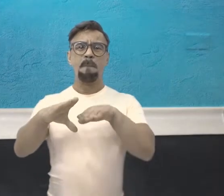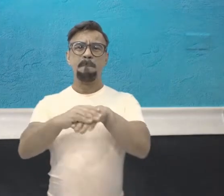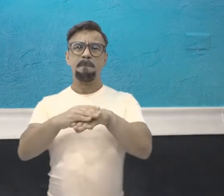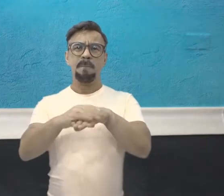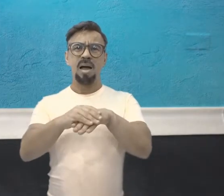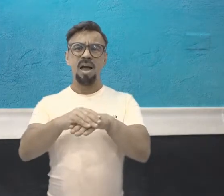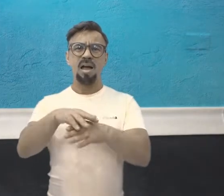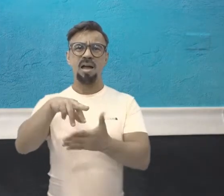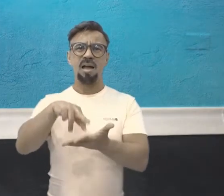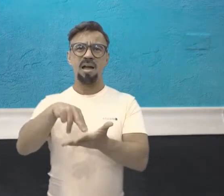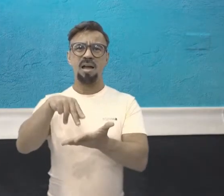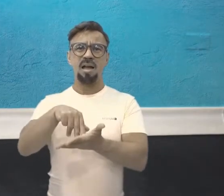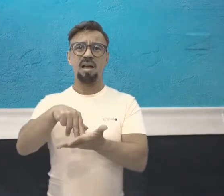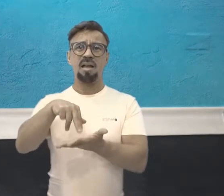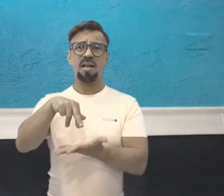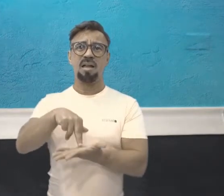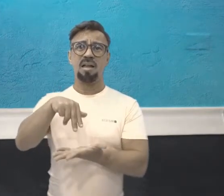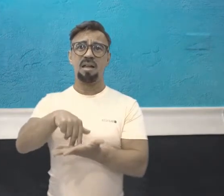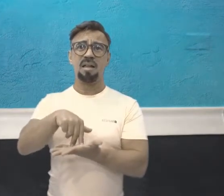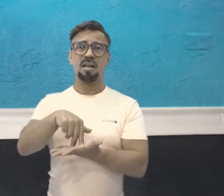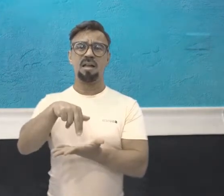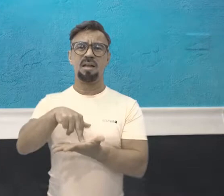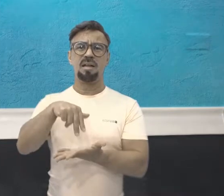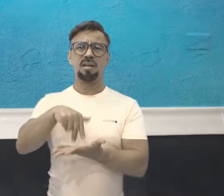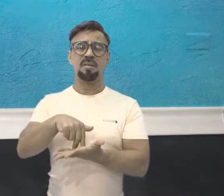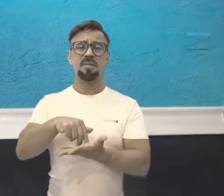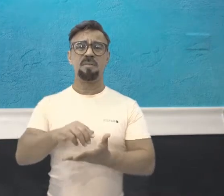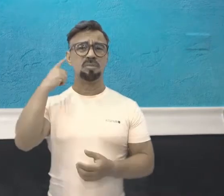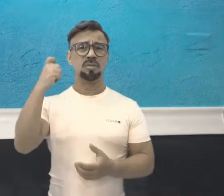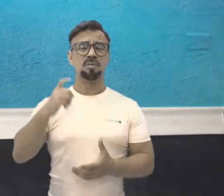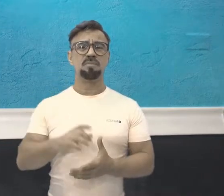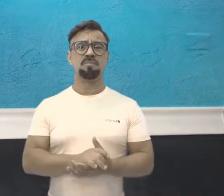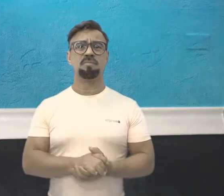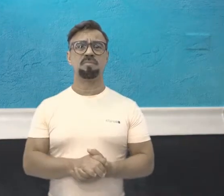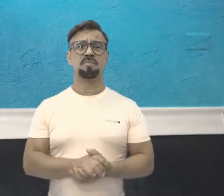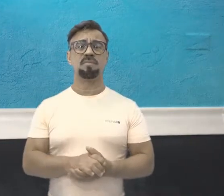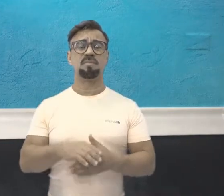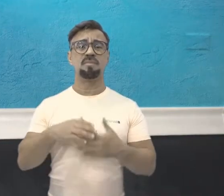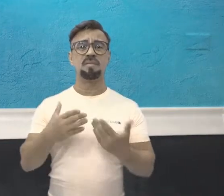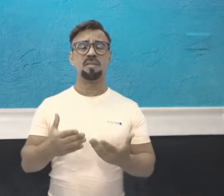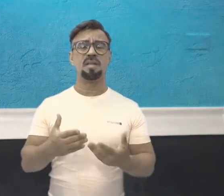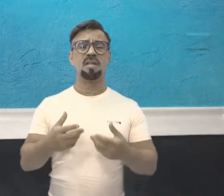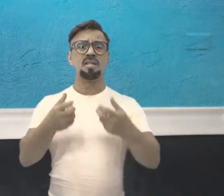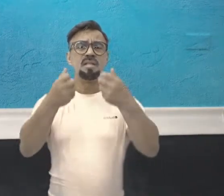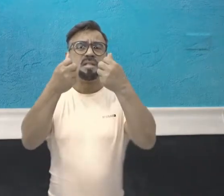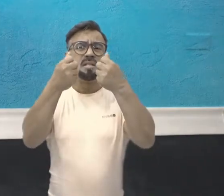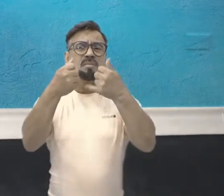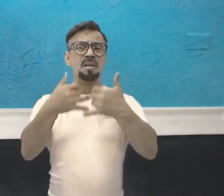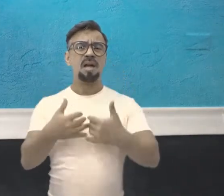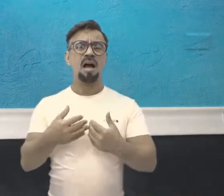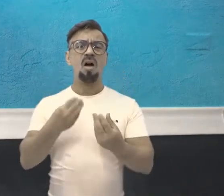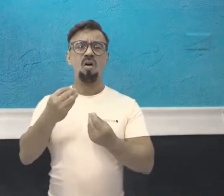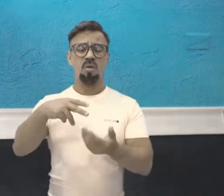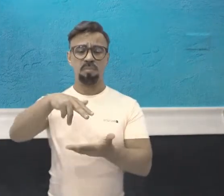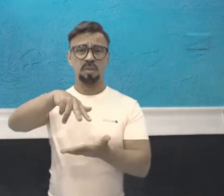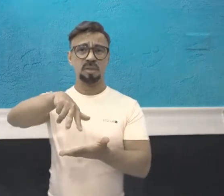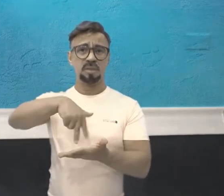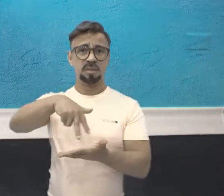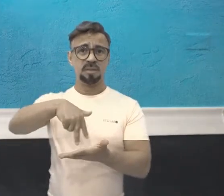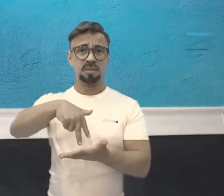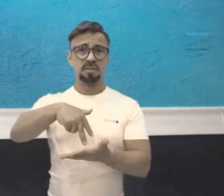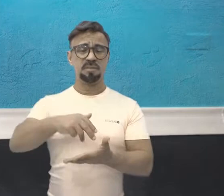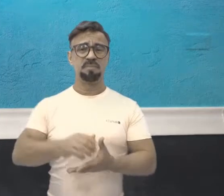fazem Quando entrei em contato com o chão Oi e aí a gente vai falar um pouquinho da dança